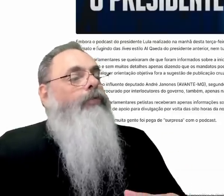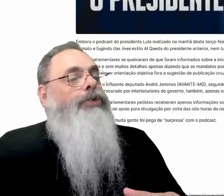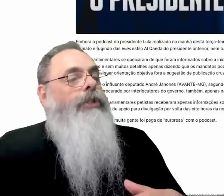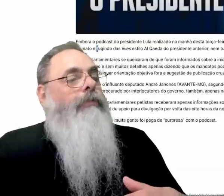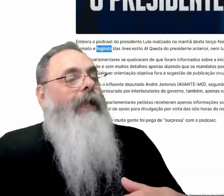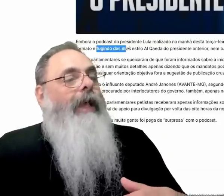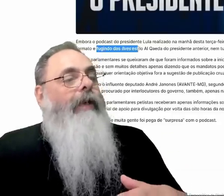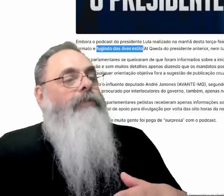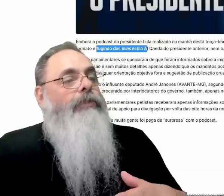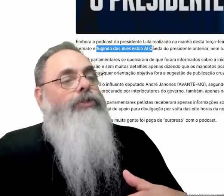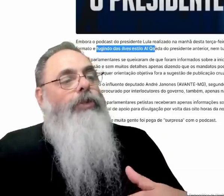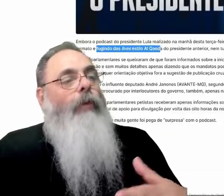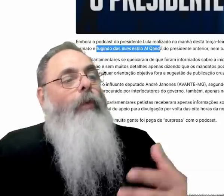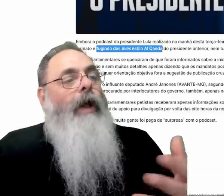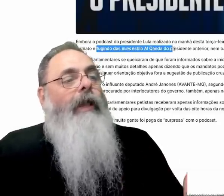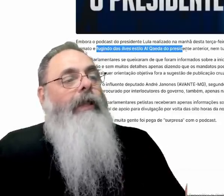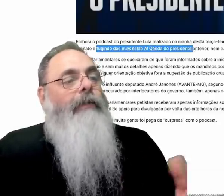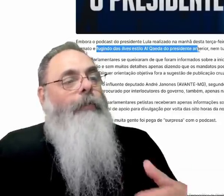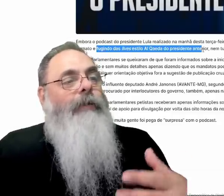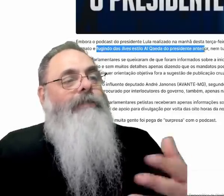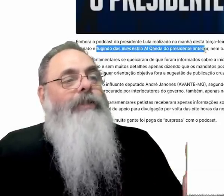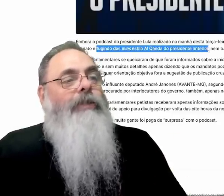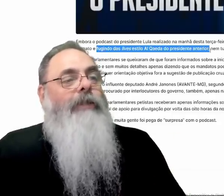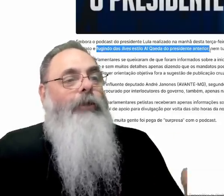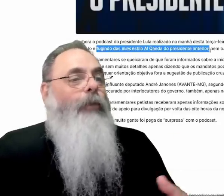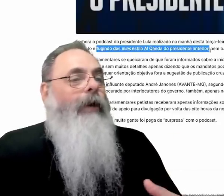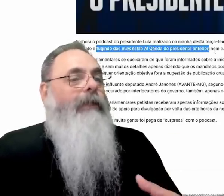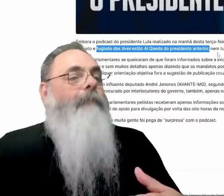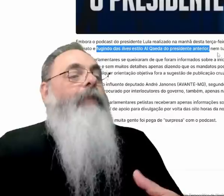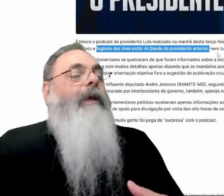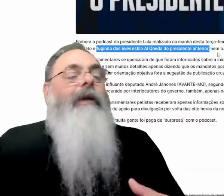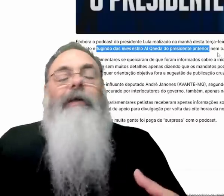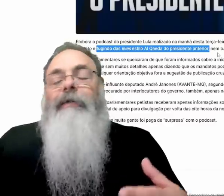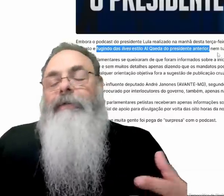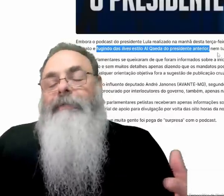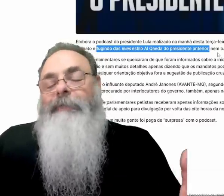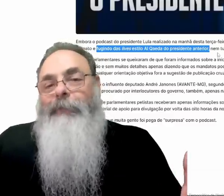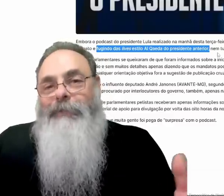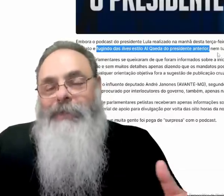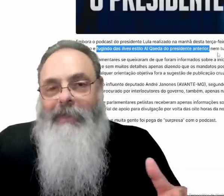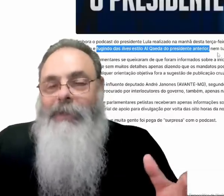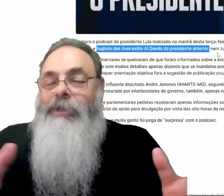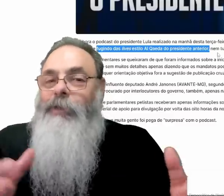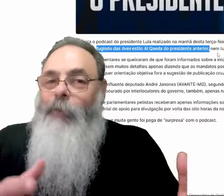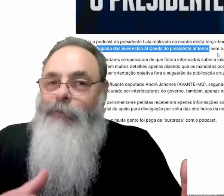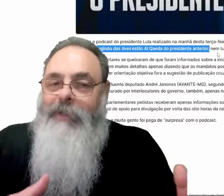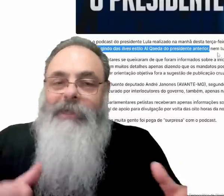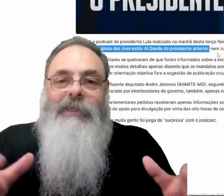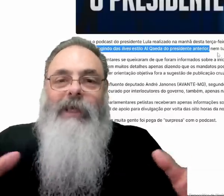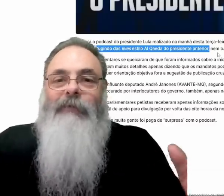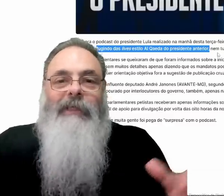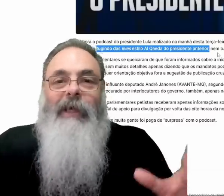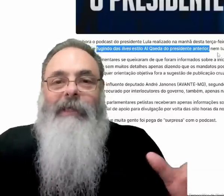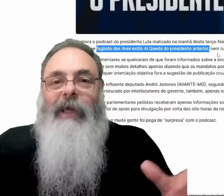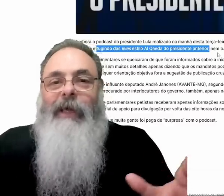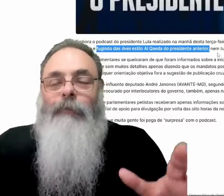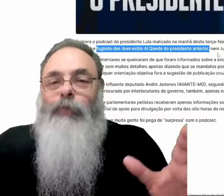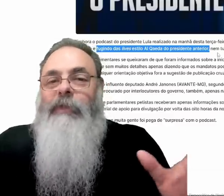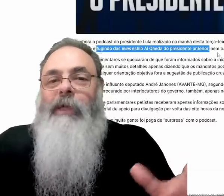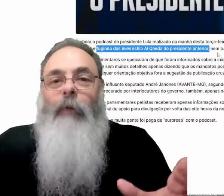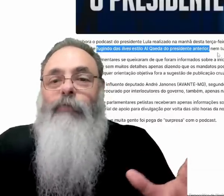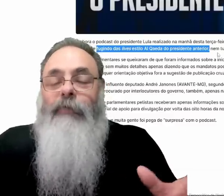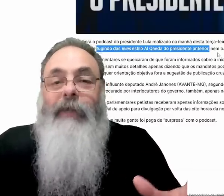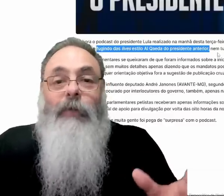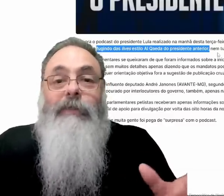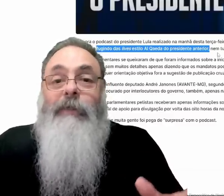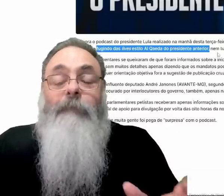fugindo da lives estilo Ao Cair do presidente anterior né ou seja criticando o bolsonaro dizendo que a Live